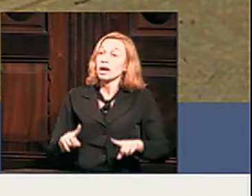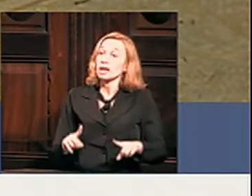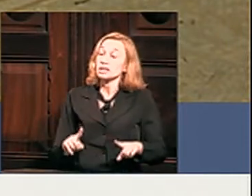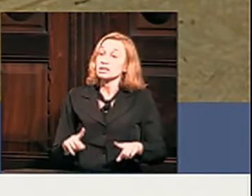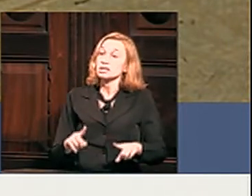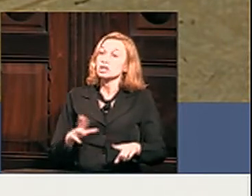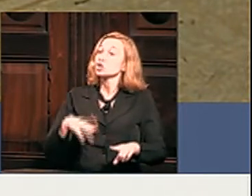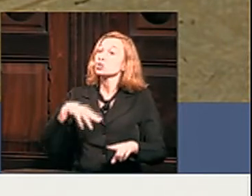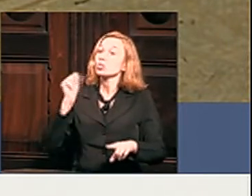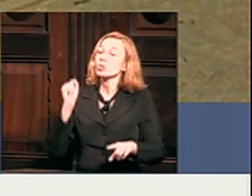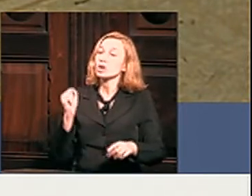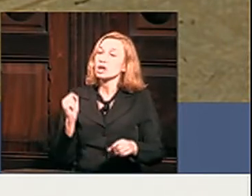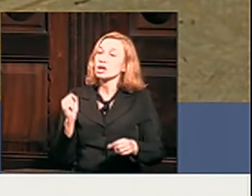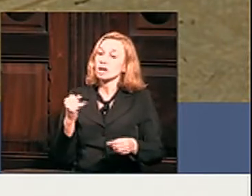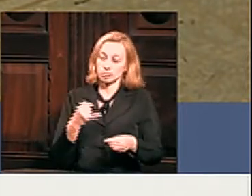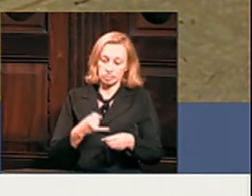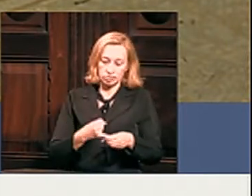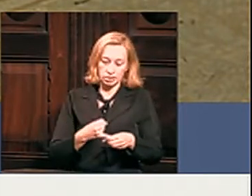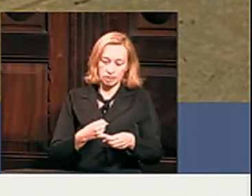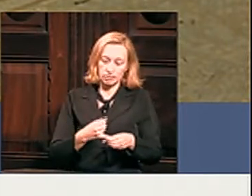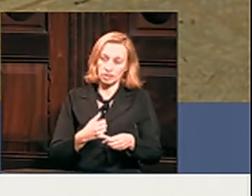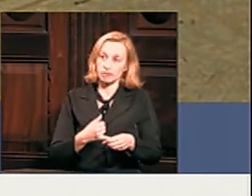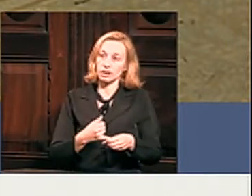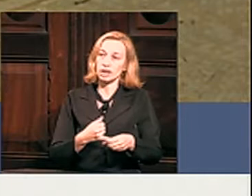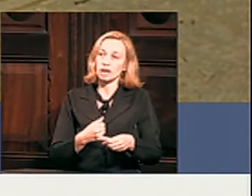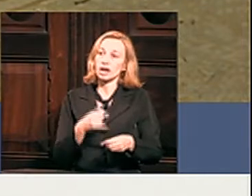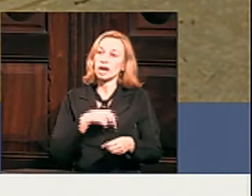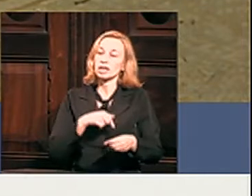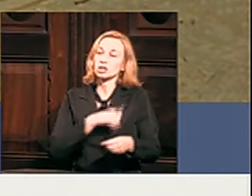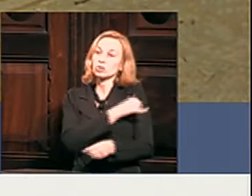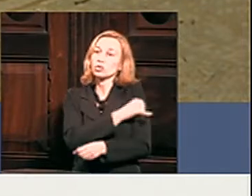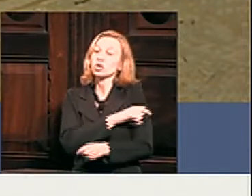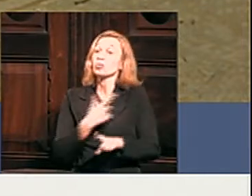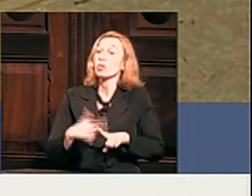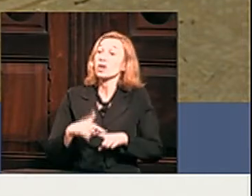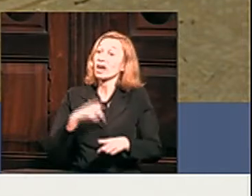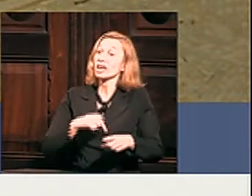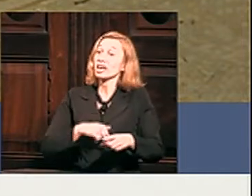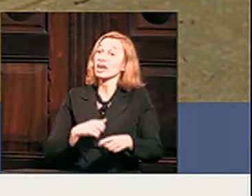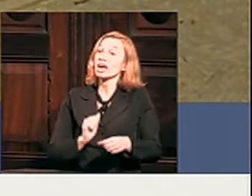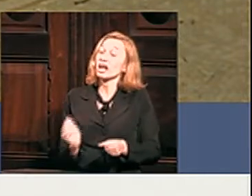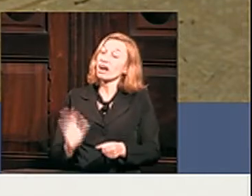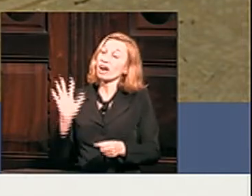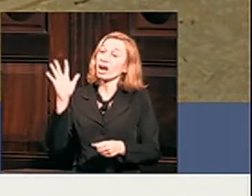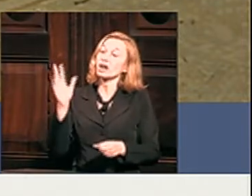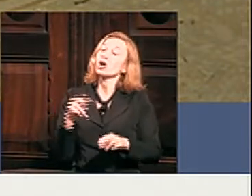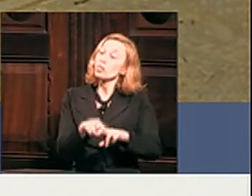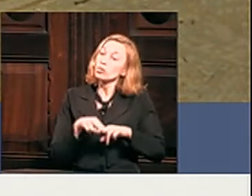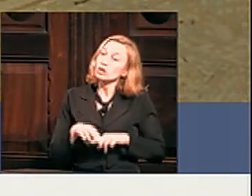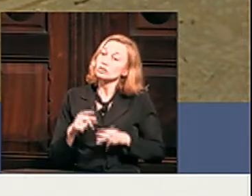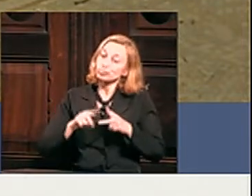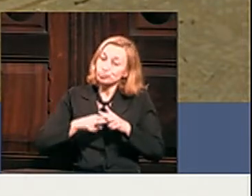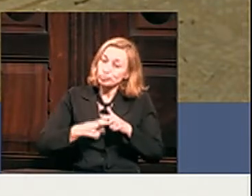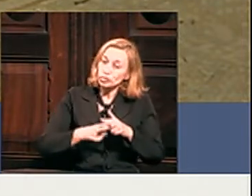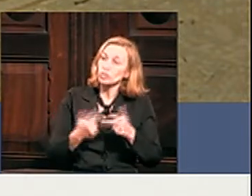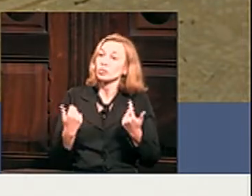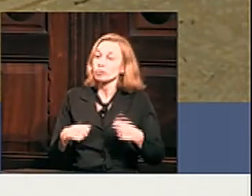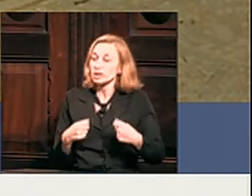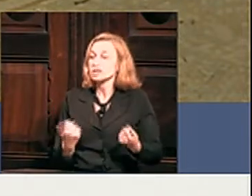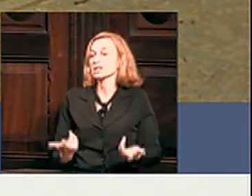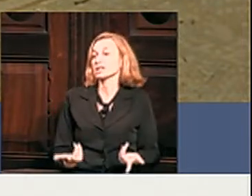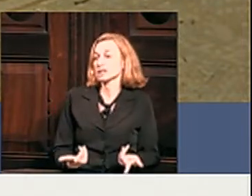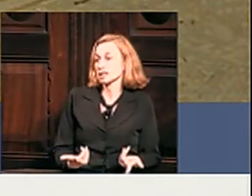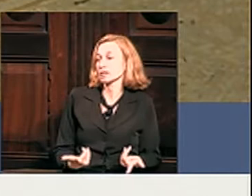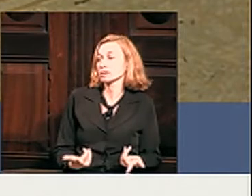diesel após cruzar as fronteiras do Rio de Janeiro. Com isso, se corrige um erro grosseiro da